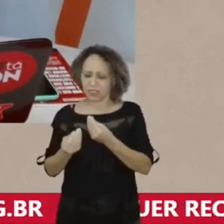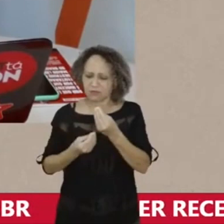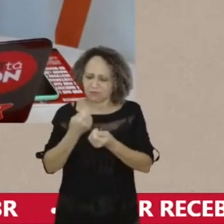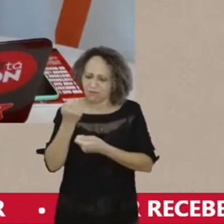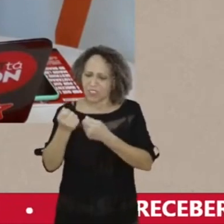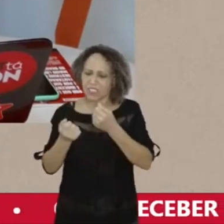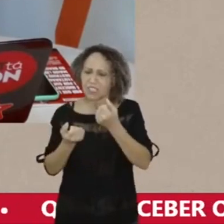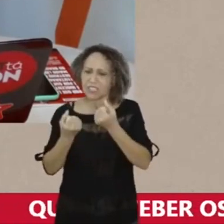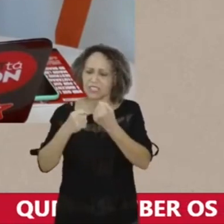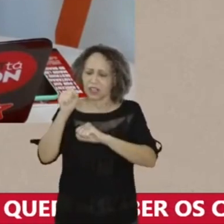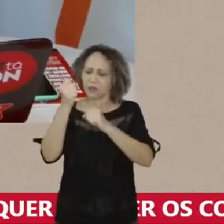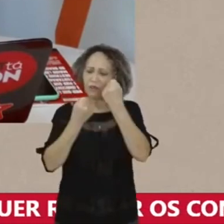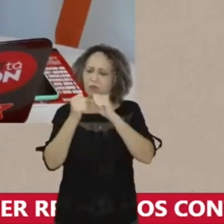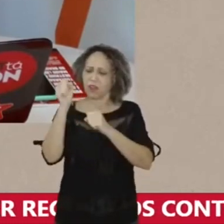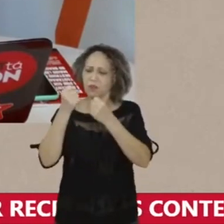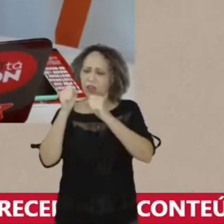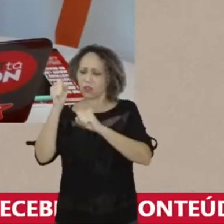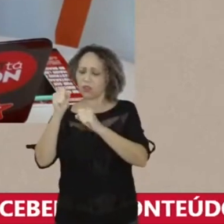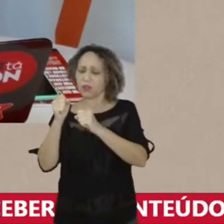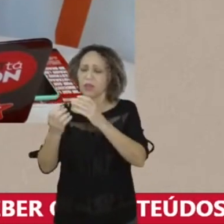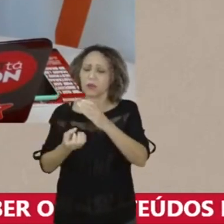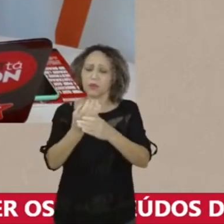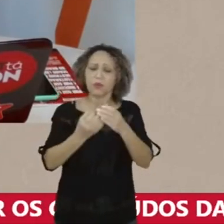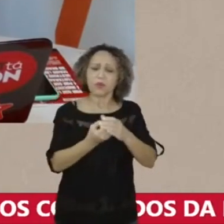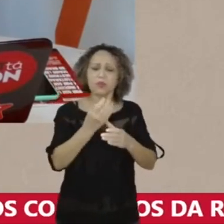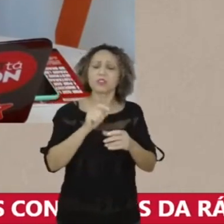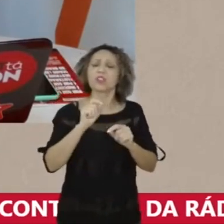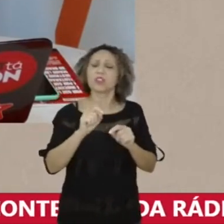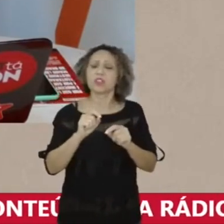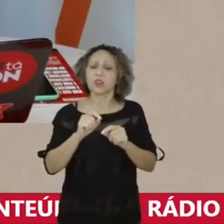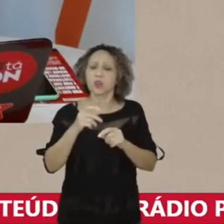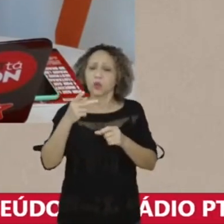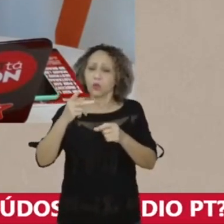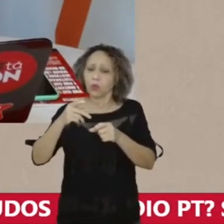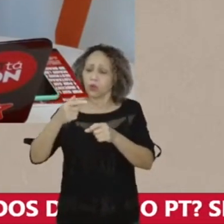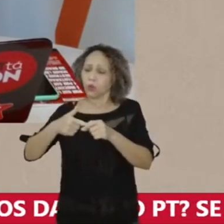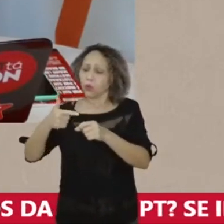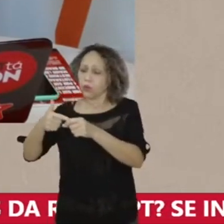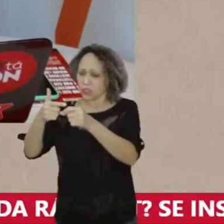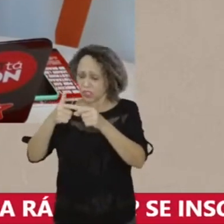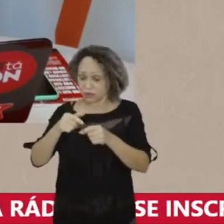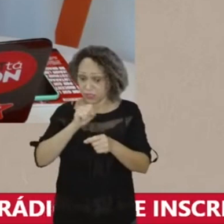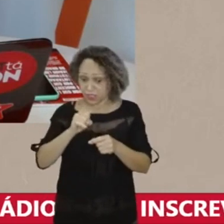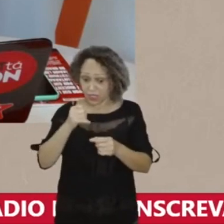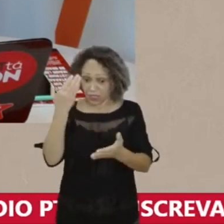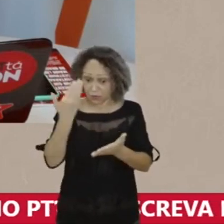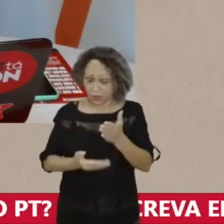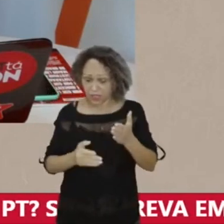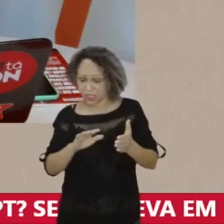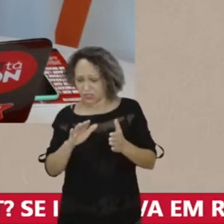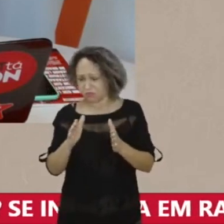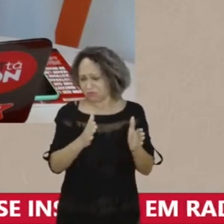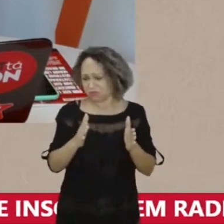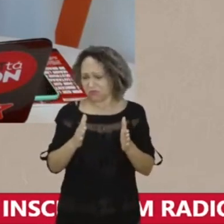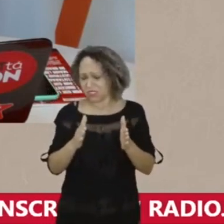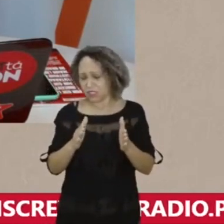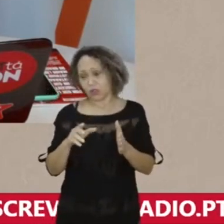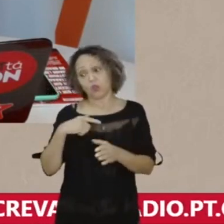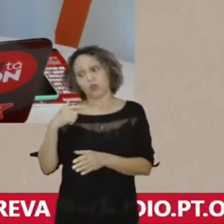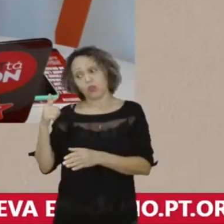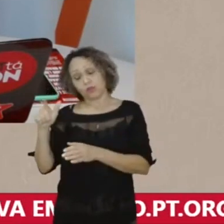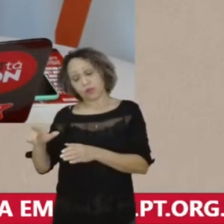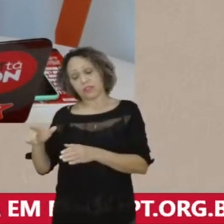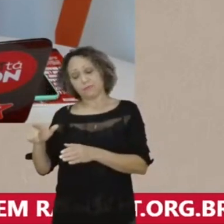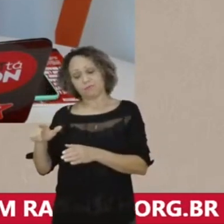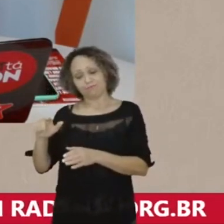refino para produzir combustíveis, é uma empresa assim, se ela está perdendo um pouco de um lado, ela está ganhando no outro, né?